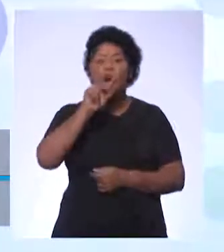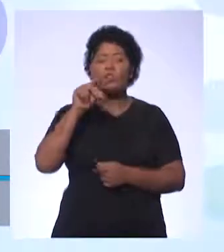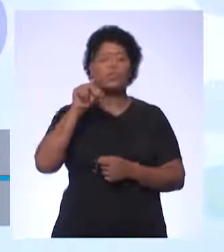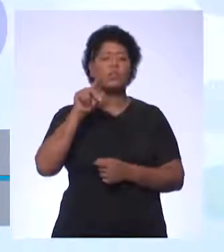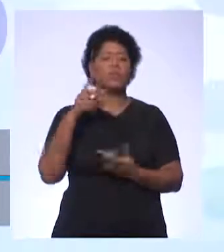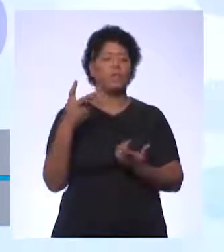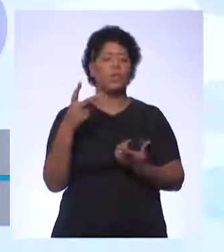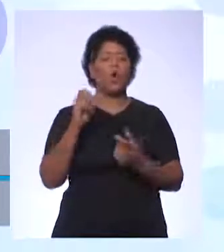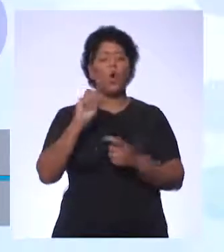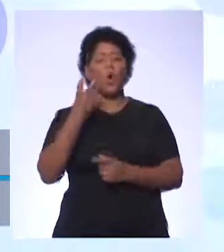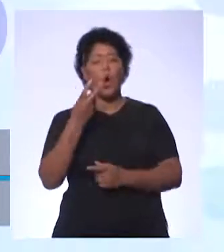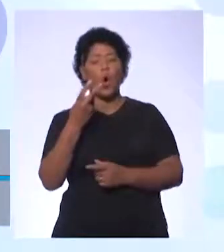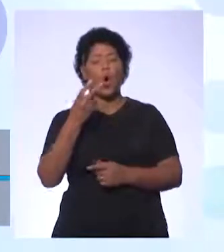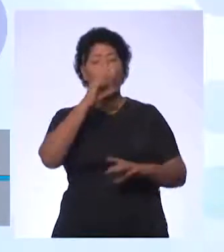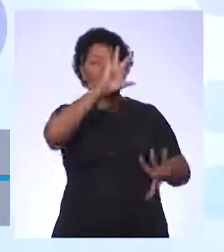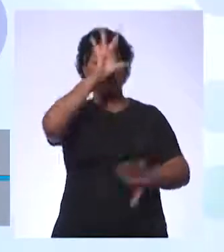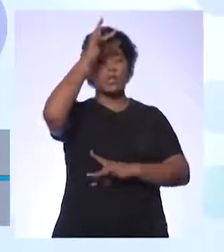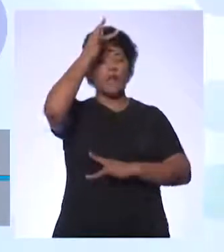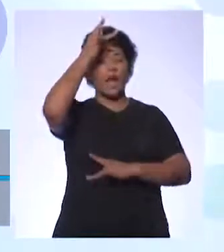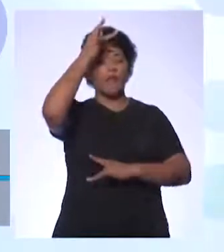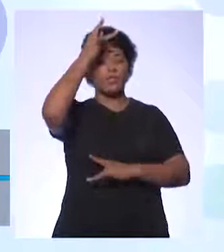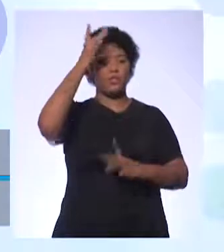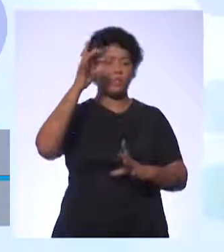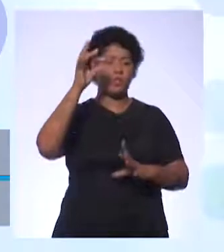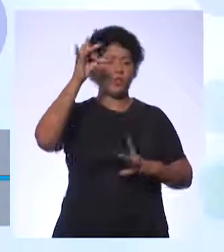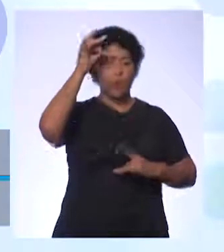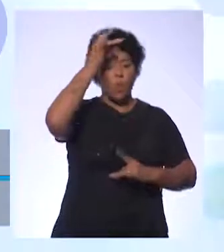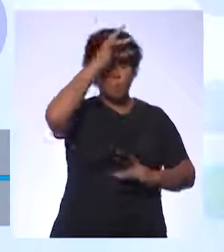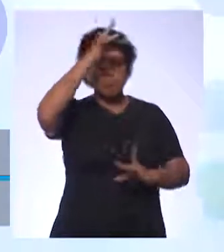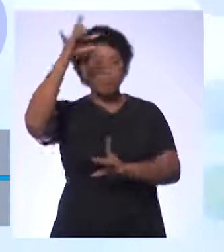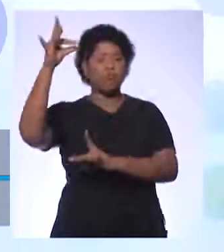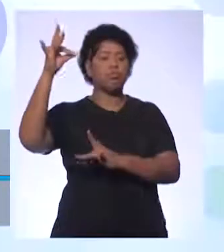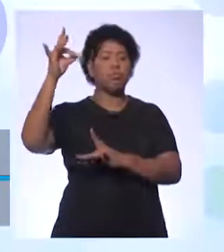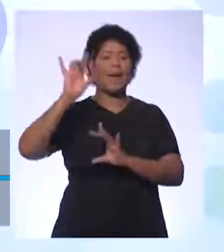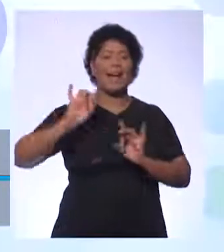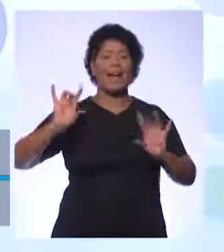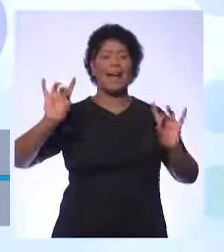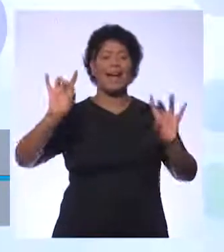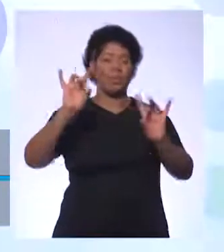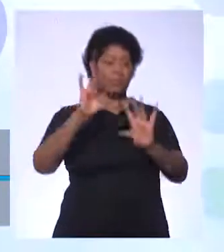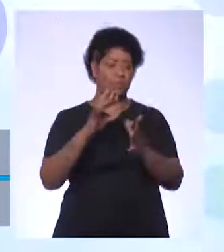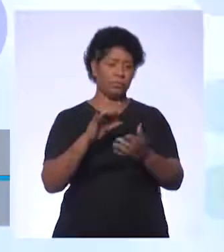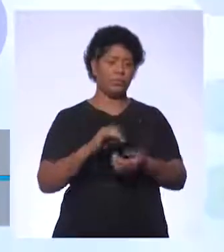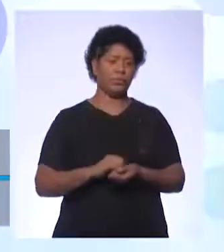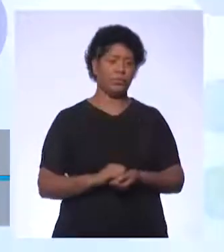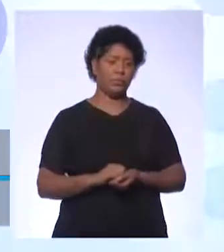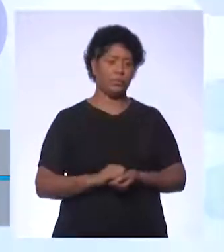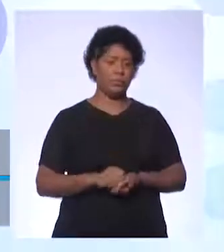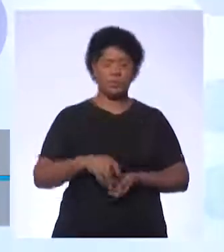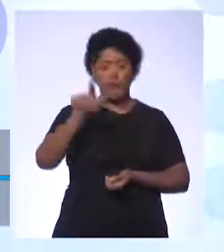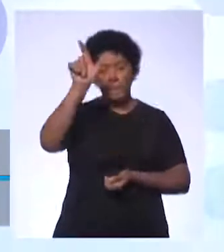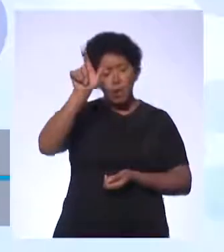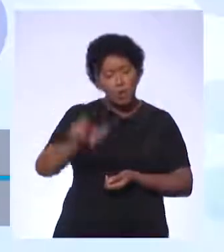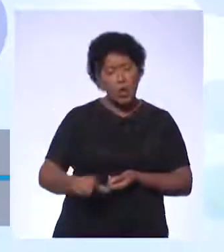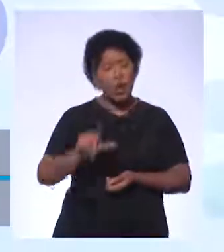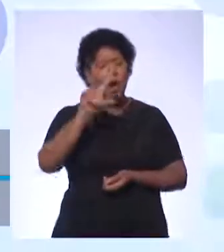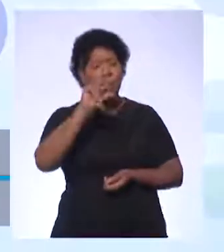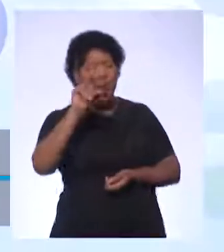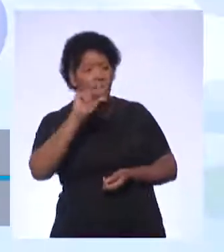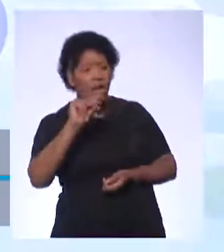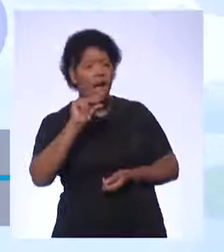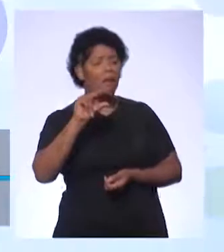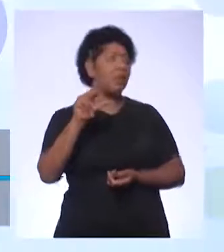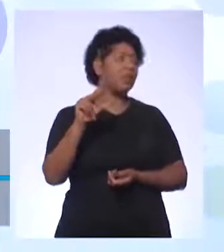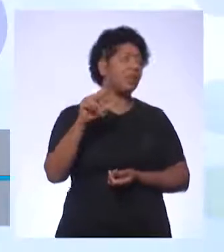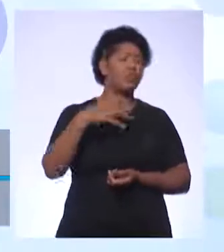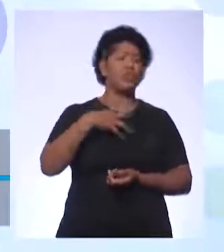de personagem, se vocês vão fazer uma fala específica para cada personagem, se o personagem vai falar de tal maneira. Aí, então,